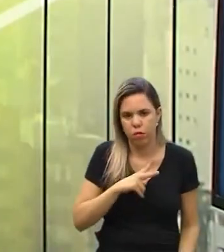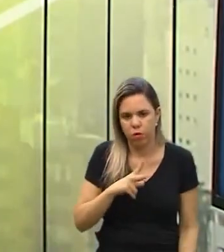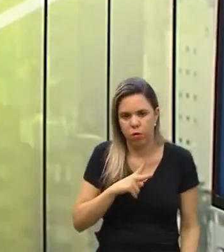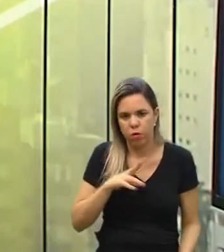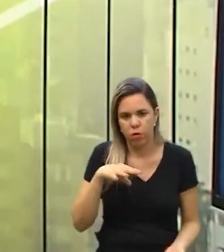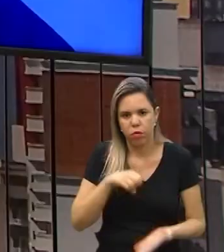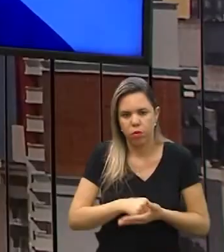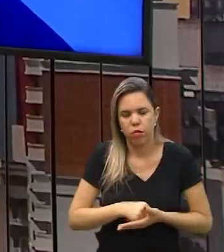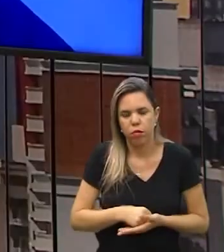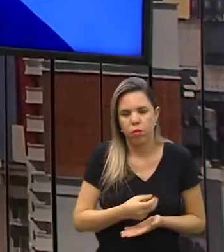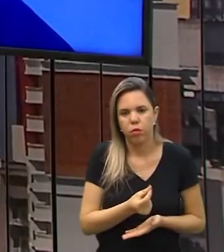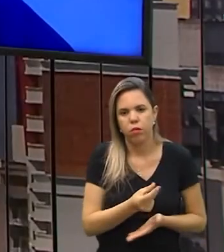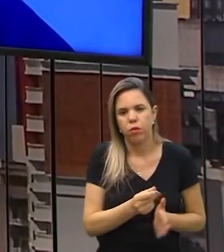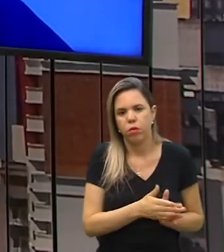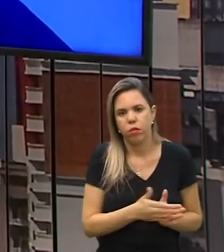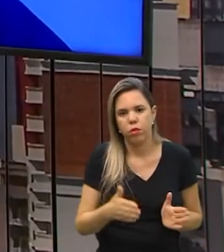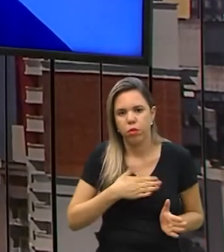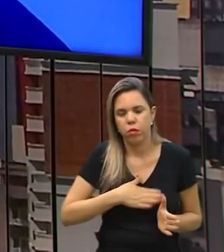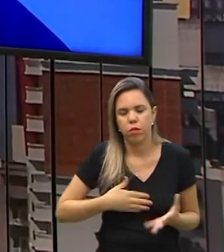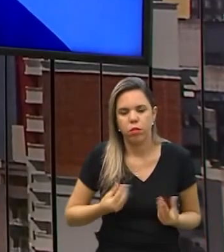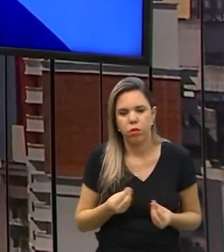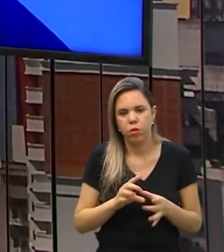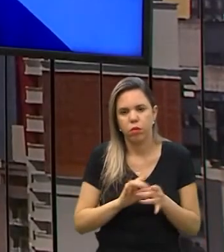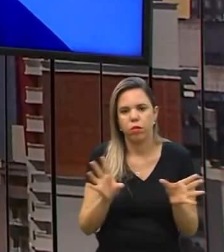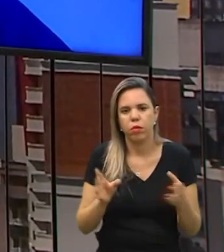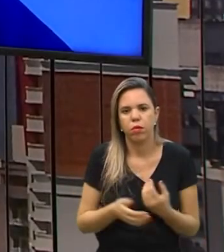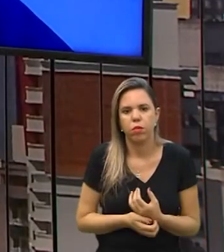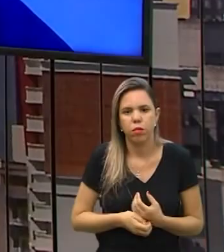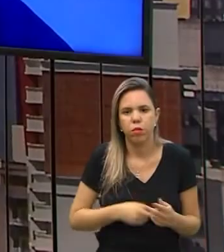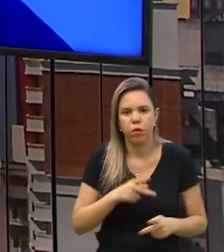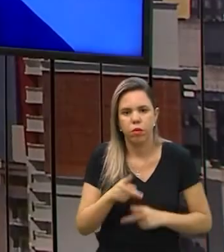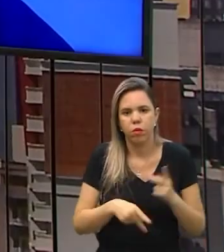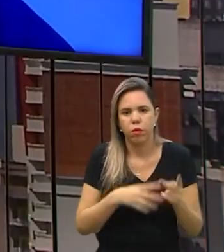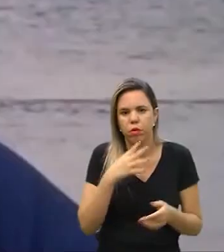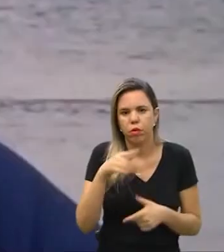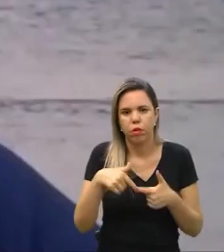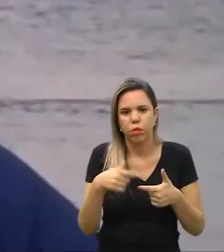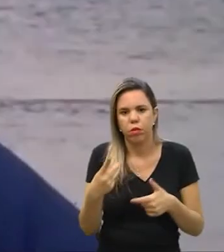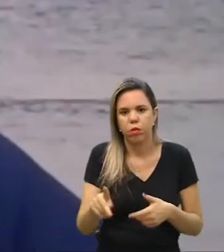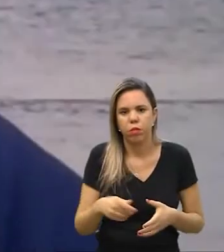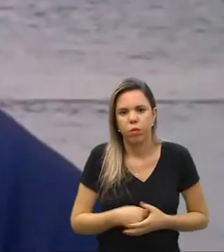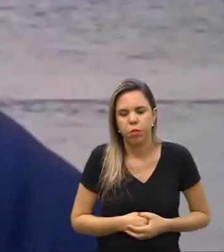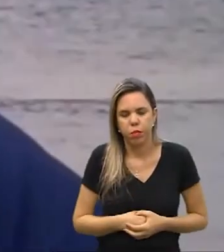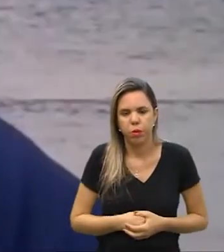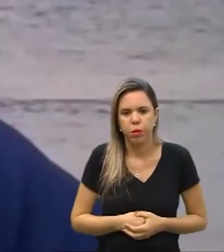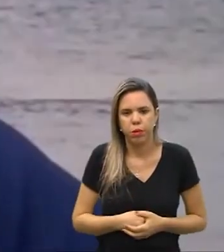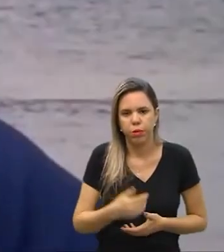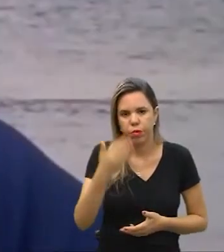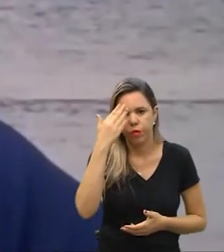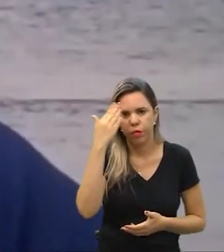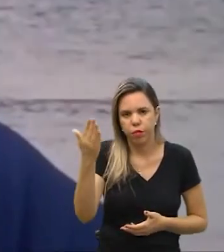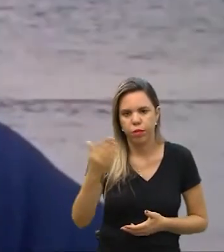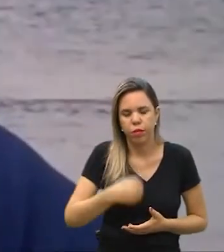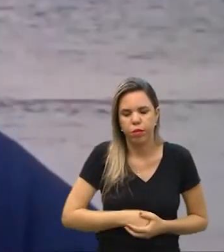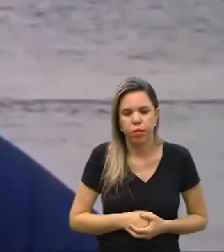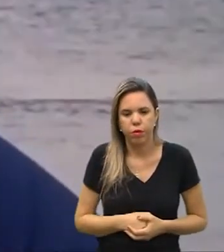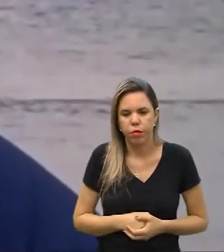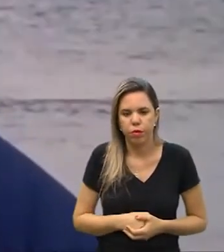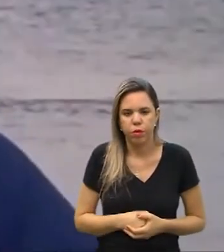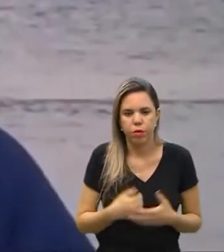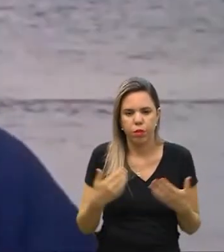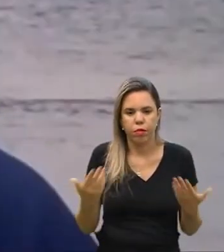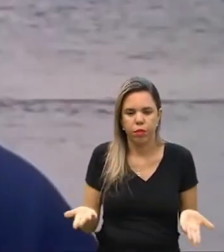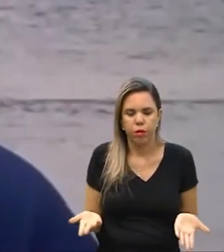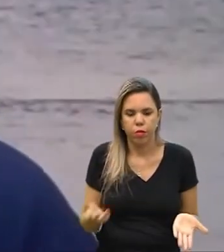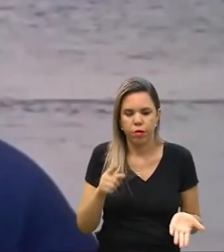já há um bom tempo, eu gosto muito. Então, fica à vontade, Francine, para o pessoal conhecer o seu trabalho. Obrigada. Então, como